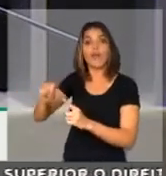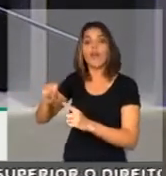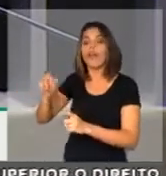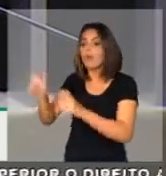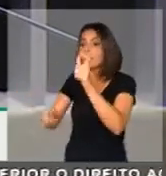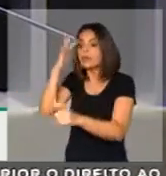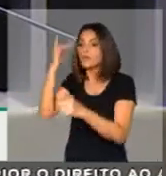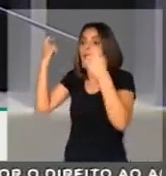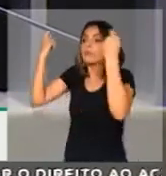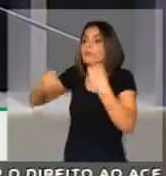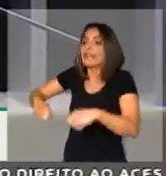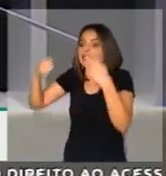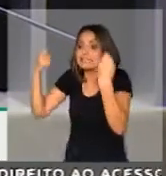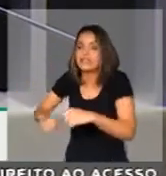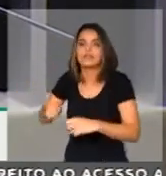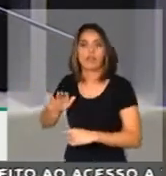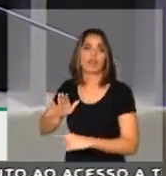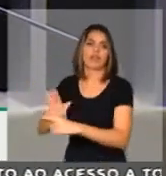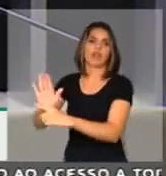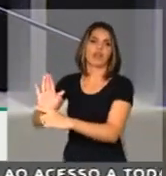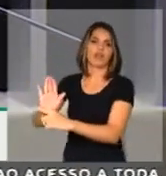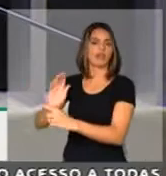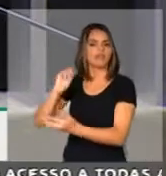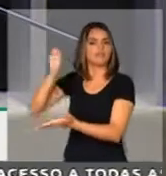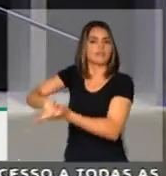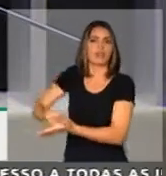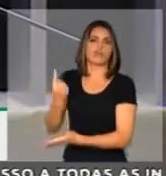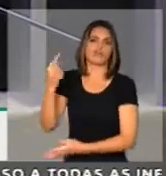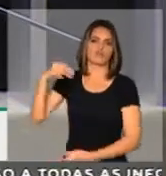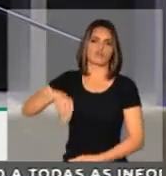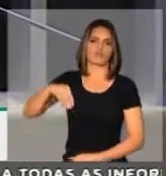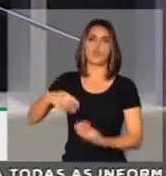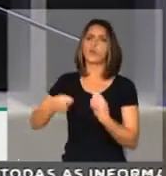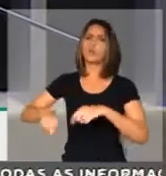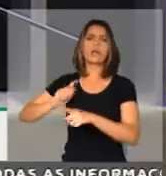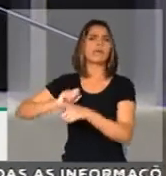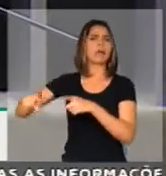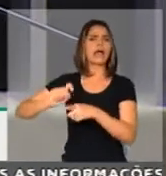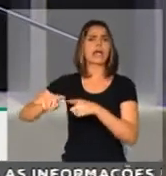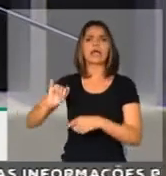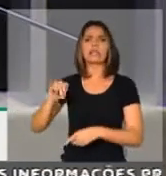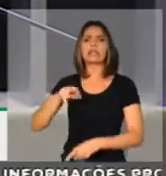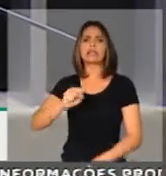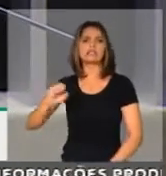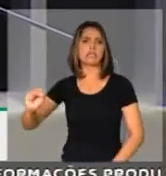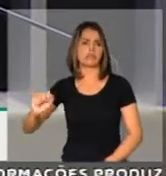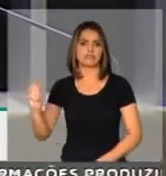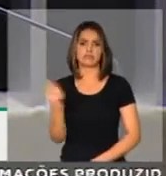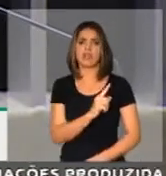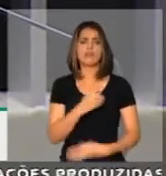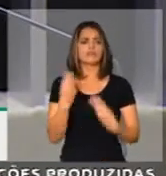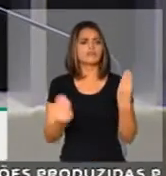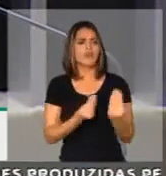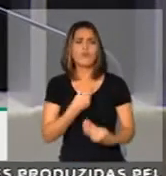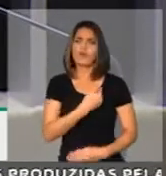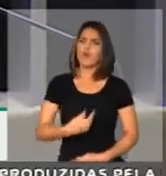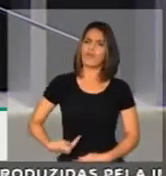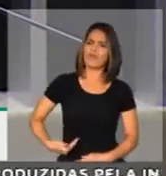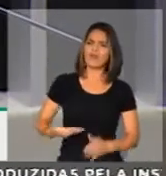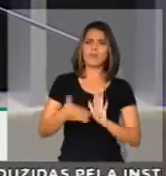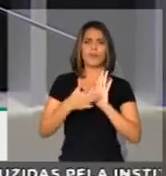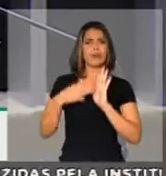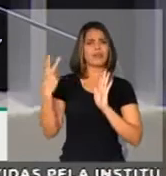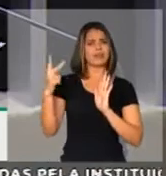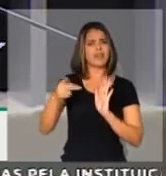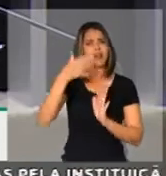necessidade de contribuição. Nesse sentido, é difícil entender a opção governamental de tratar no âmbito